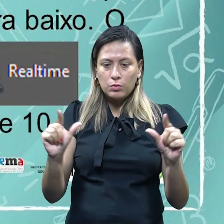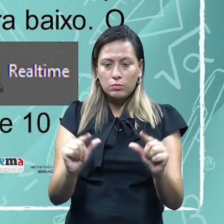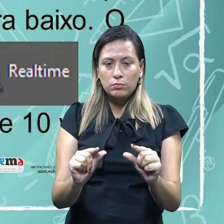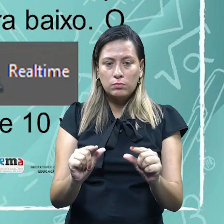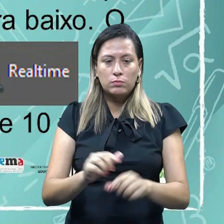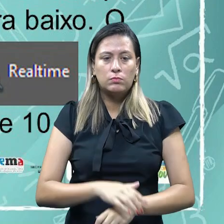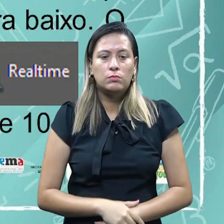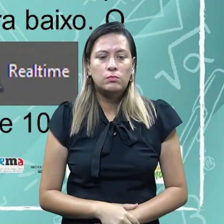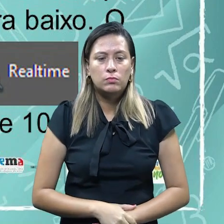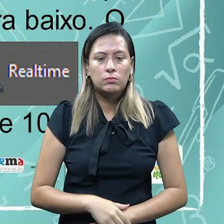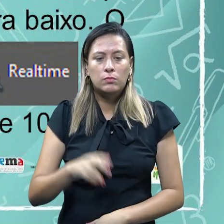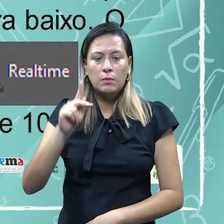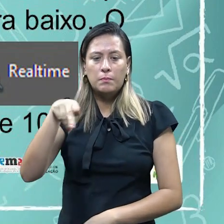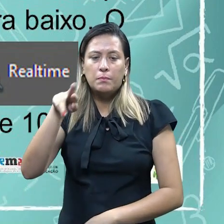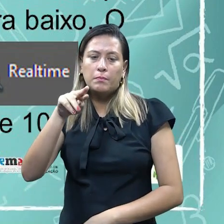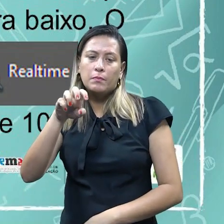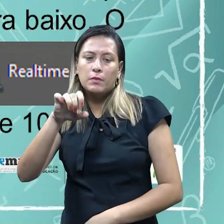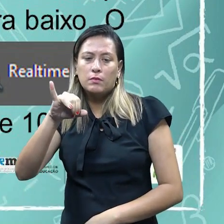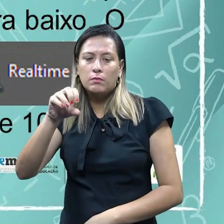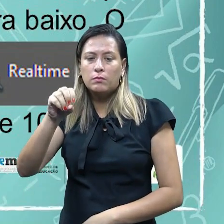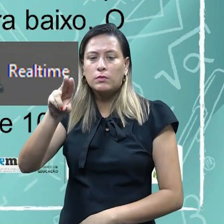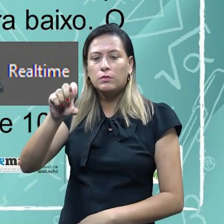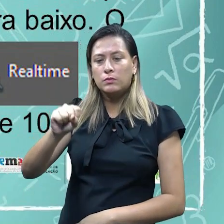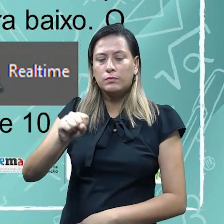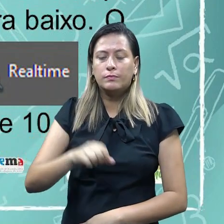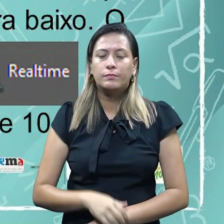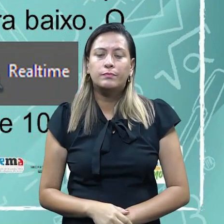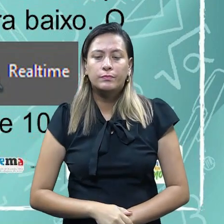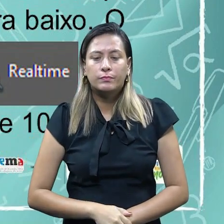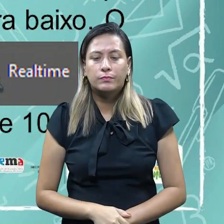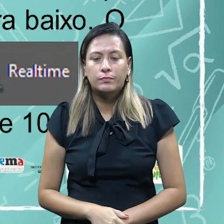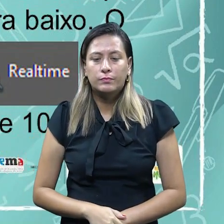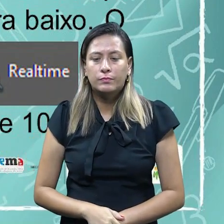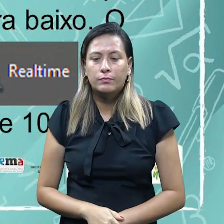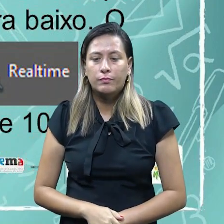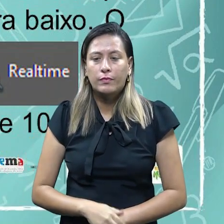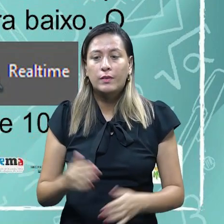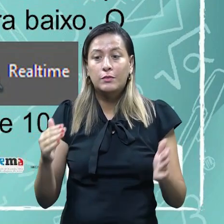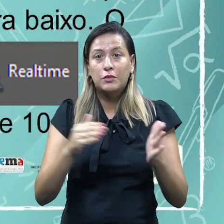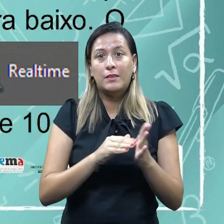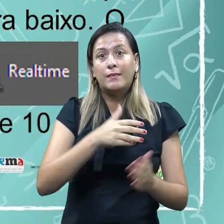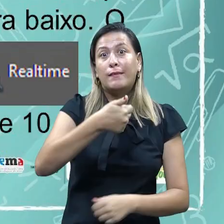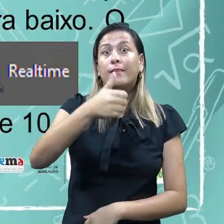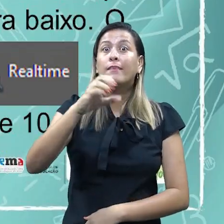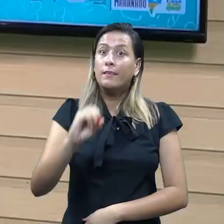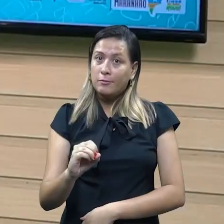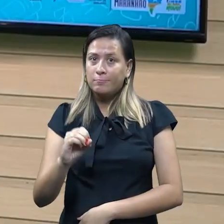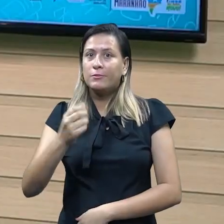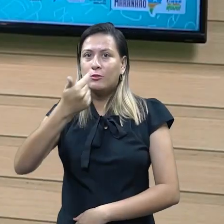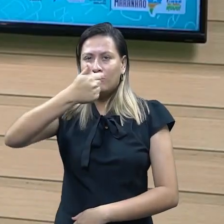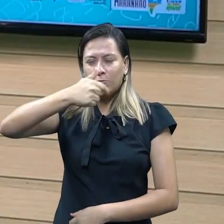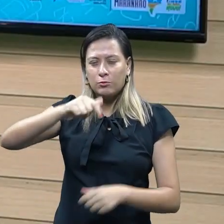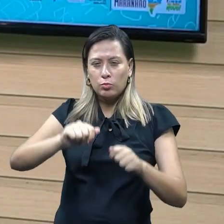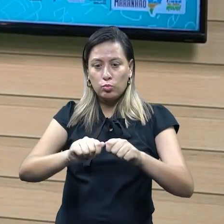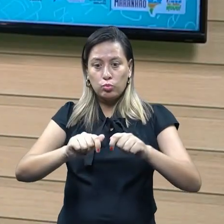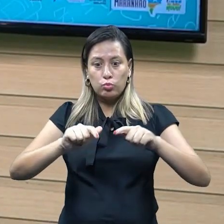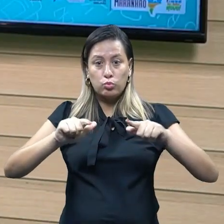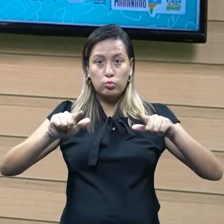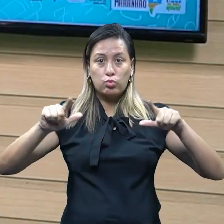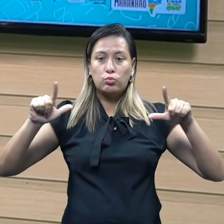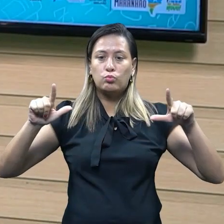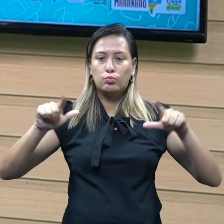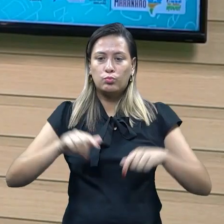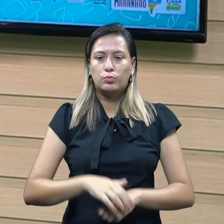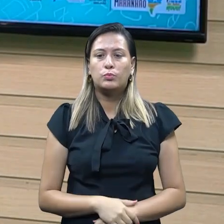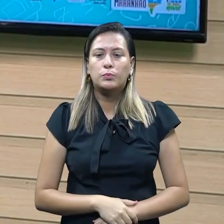Zoom Previous. Exibe o zoom anterior até o limite de 10 vezes. Tá? É o zoom